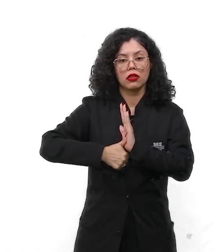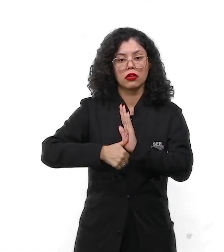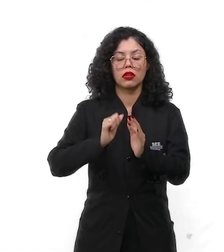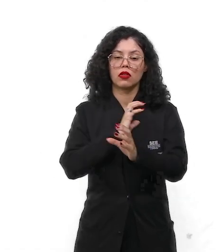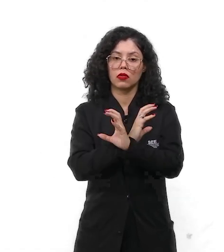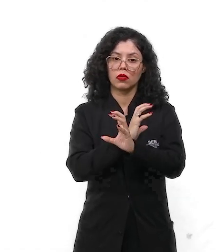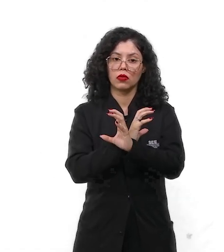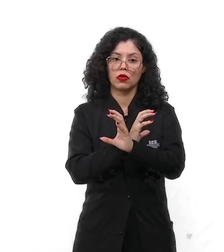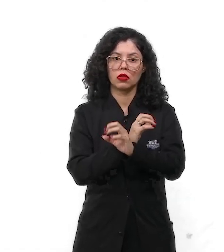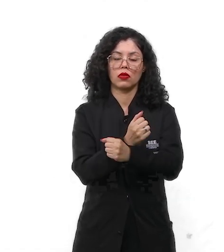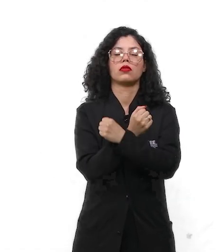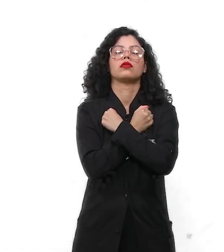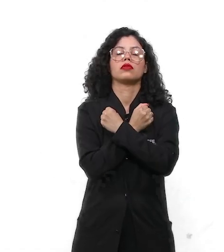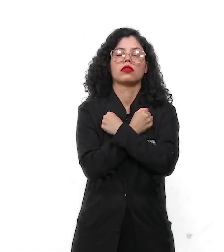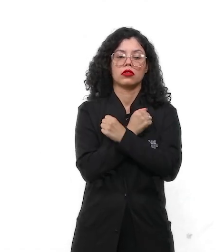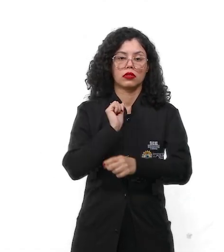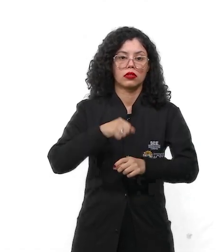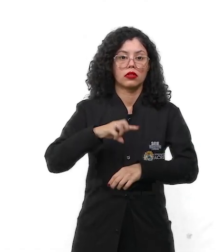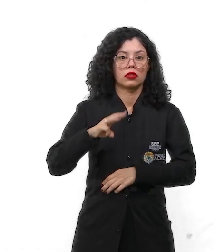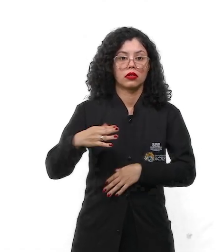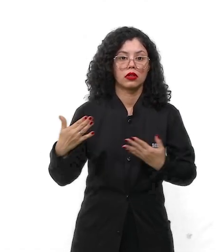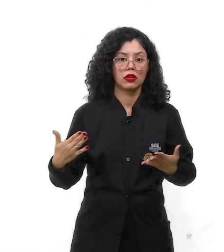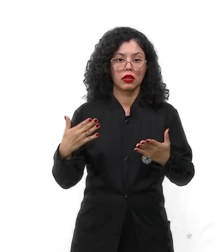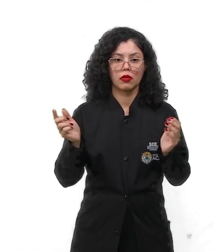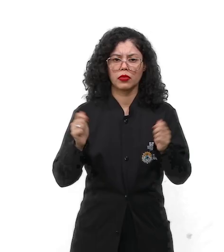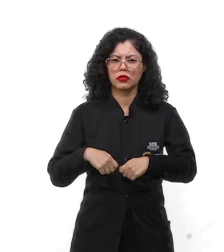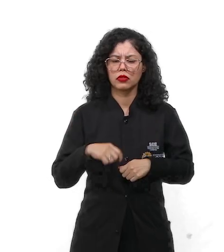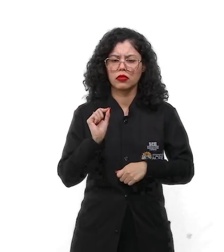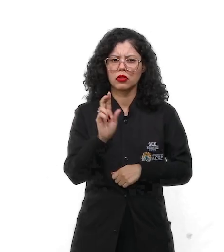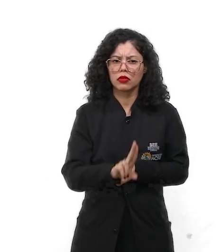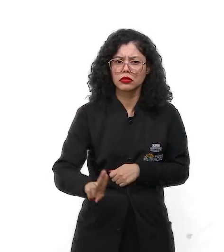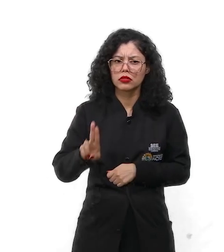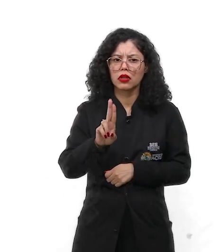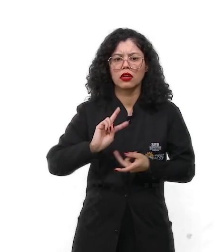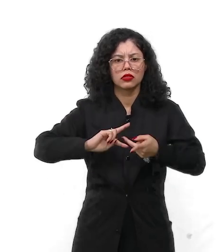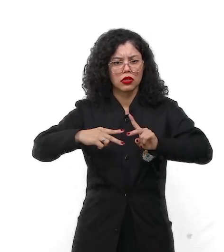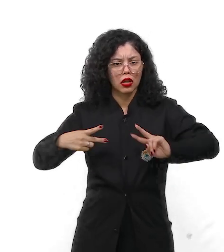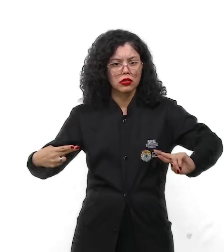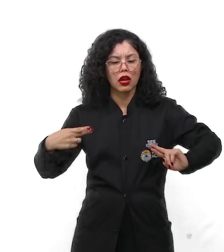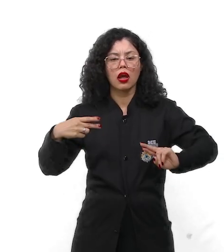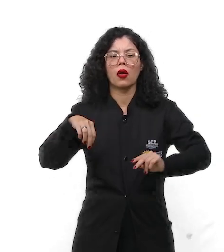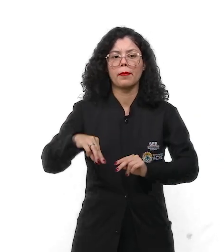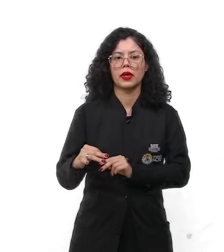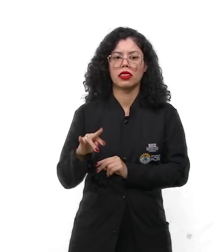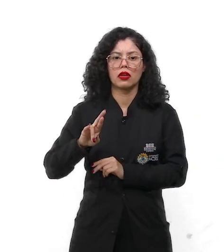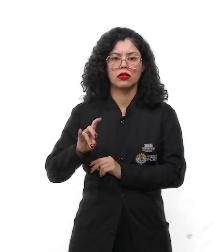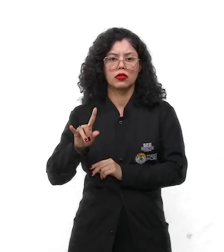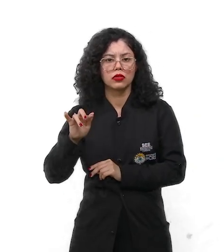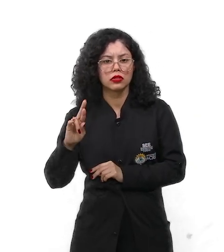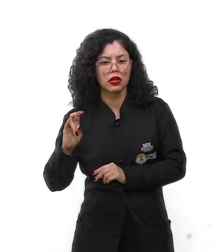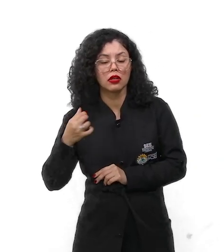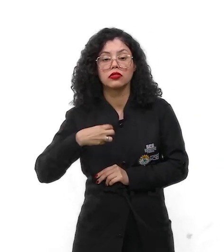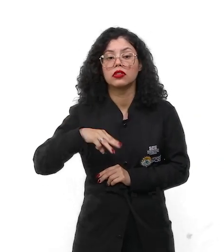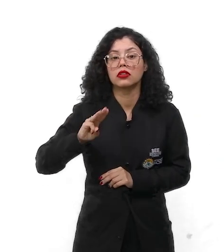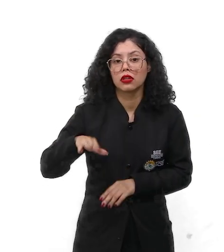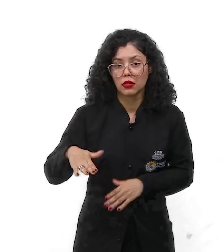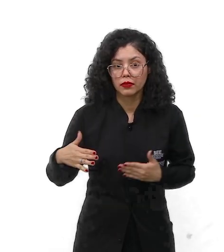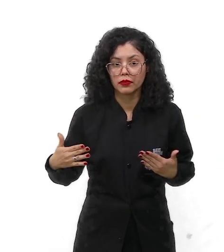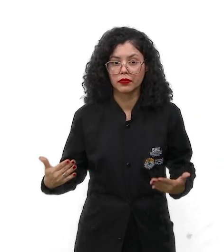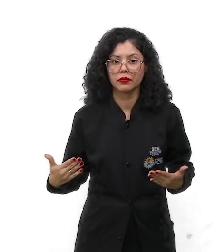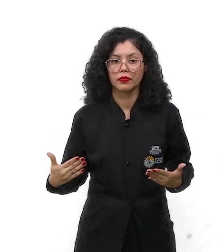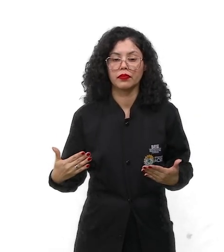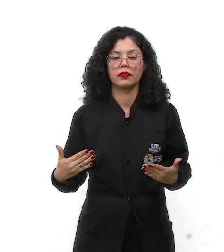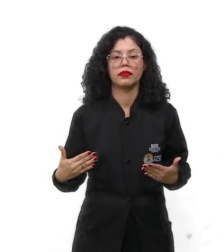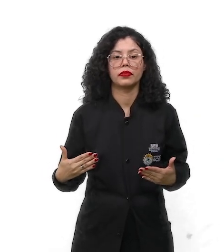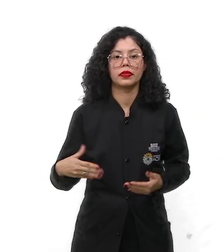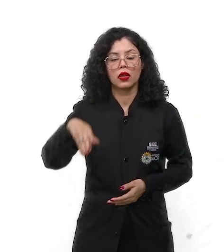cadáver será possível com a utilização do DNA mitocondrial de quem? Da sobrinha,